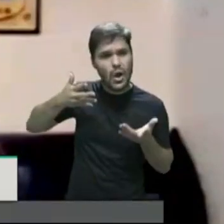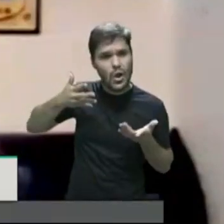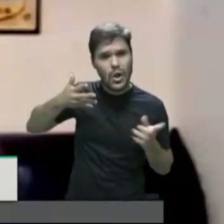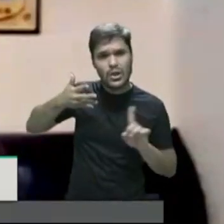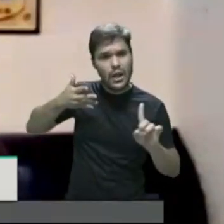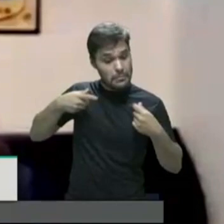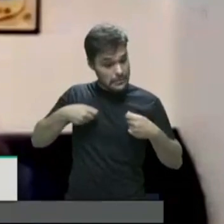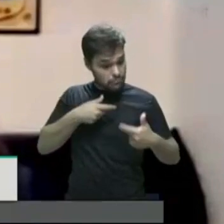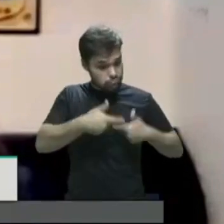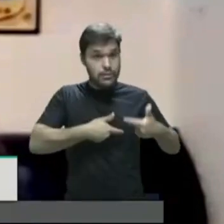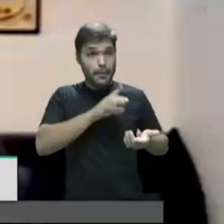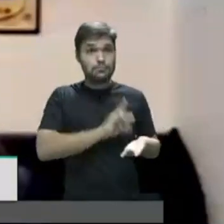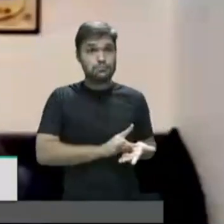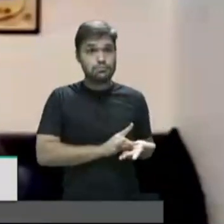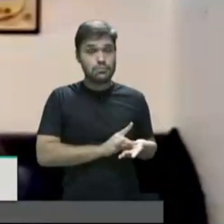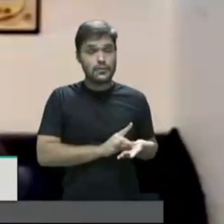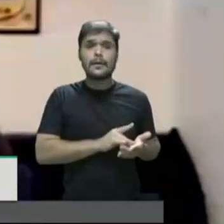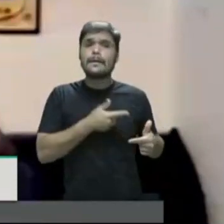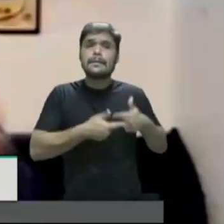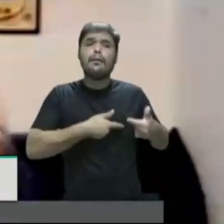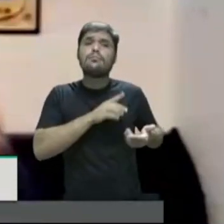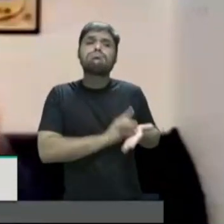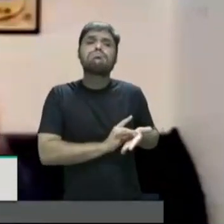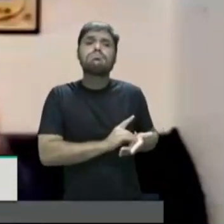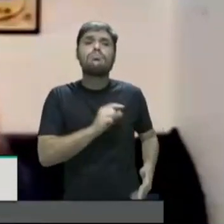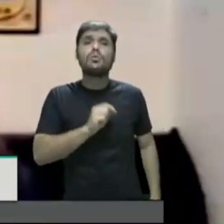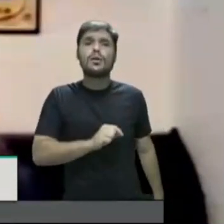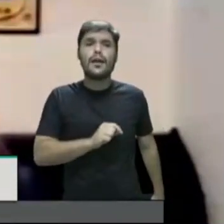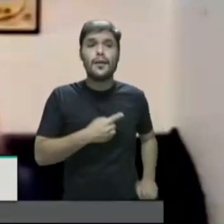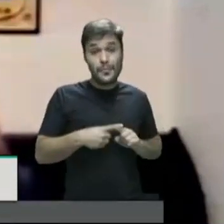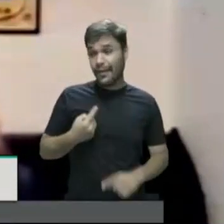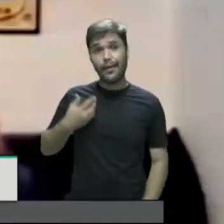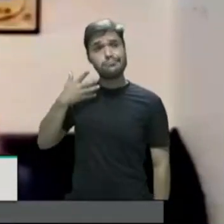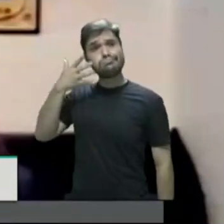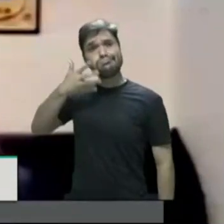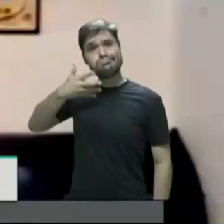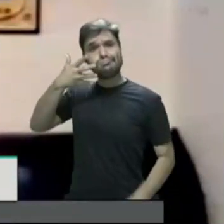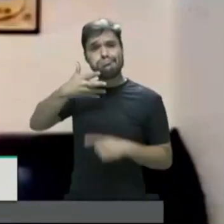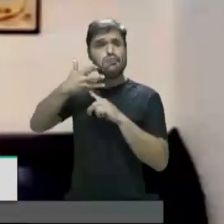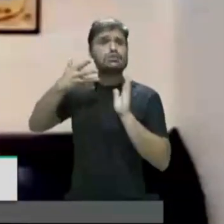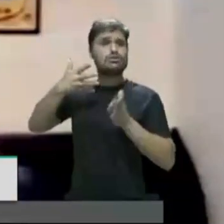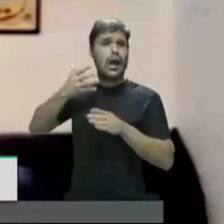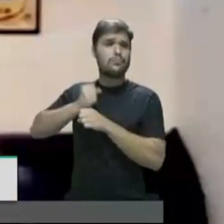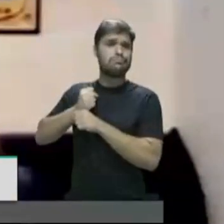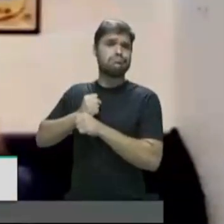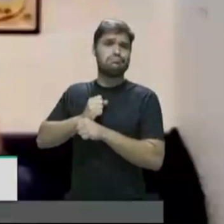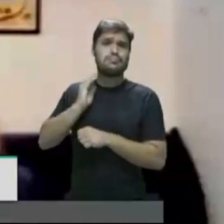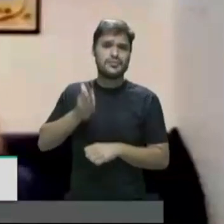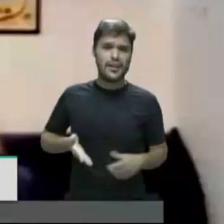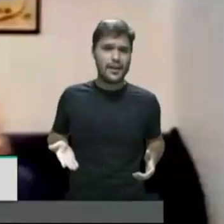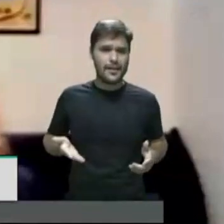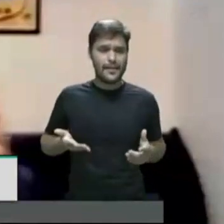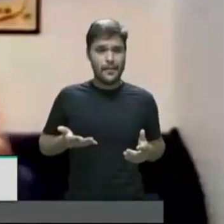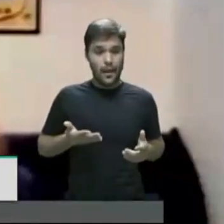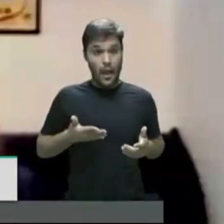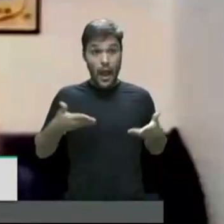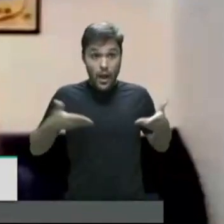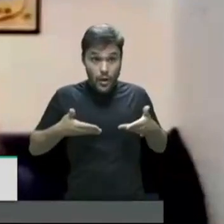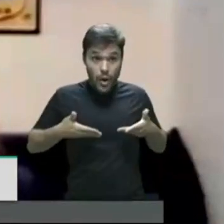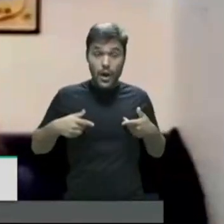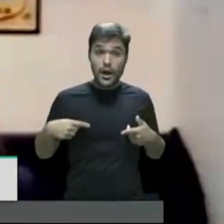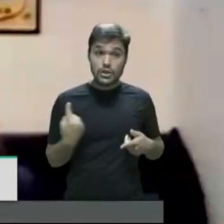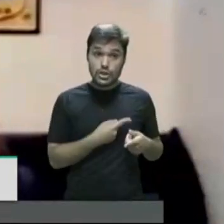concretas. Ações concretas, porque declarações óbvias a gente já tem há muito tempo. Então, nesse momento, nós precisamos